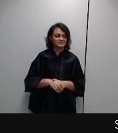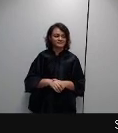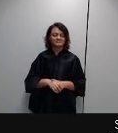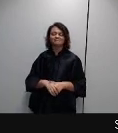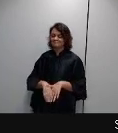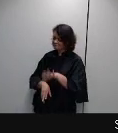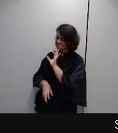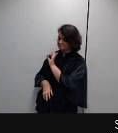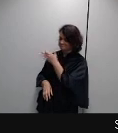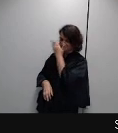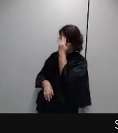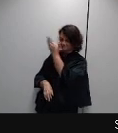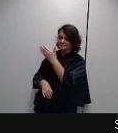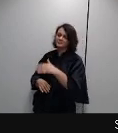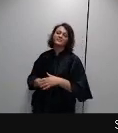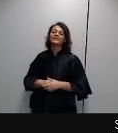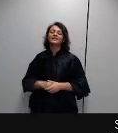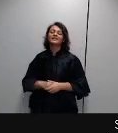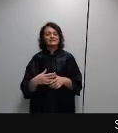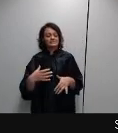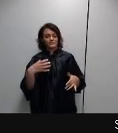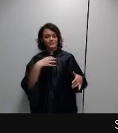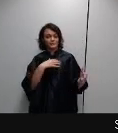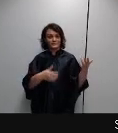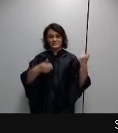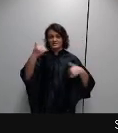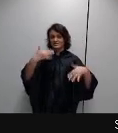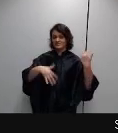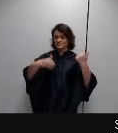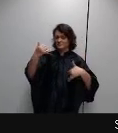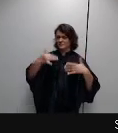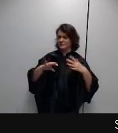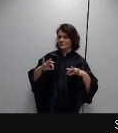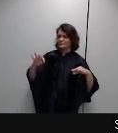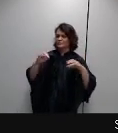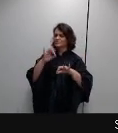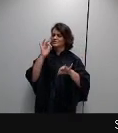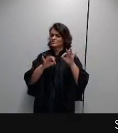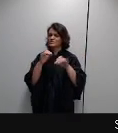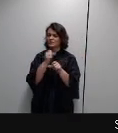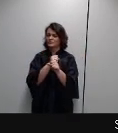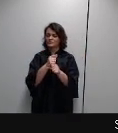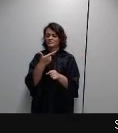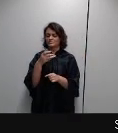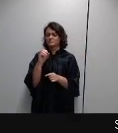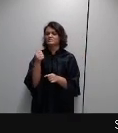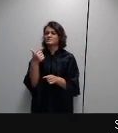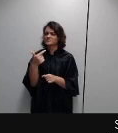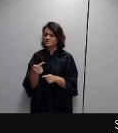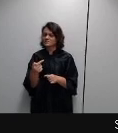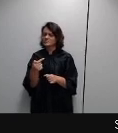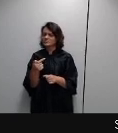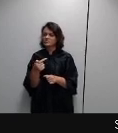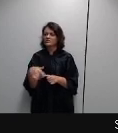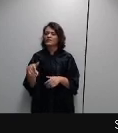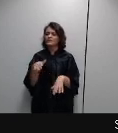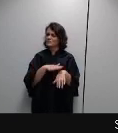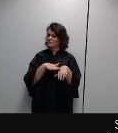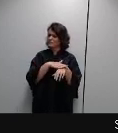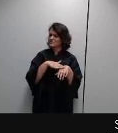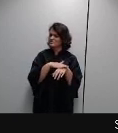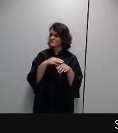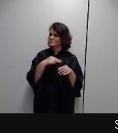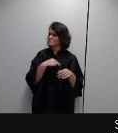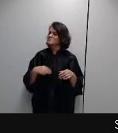muito obrigado animada com a questão que envolveu esse esse presidente julgado em 2017 ao vivo até conversamos Ministro do pneu